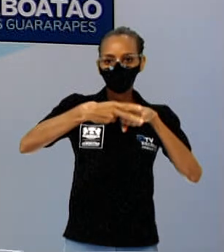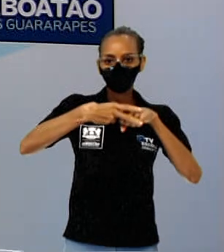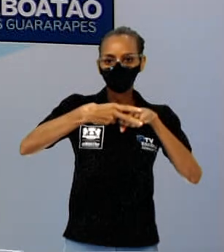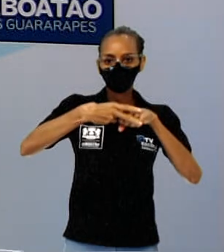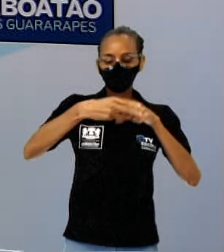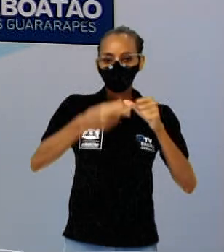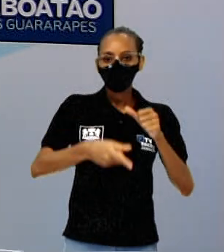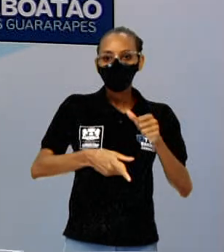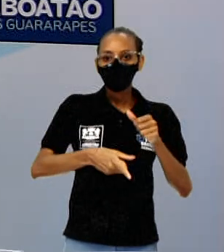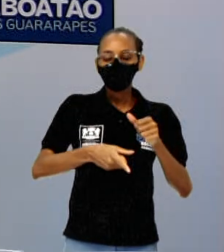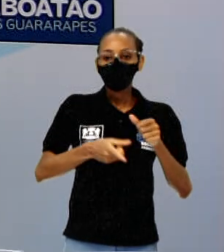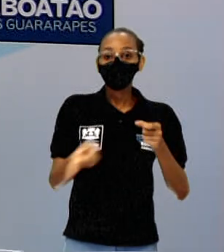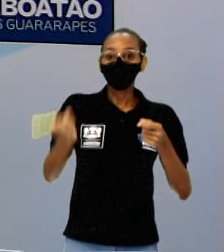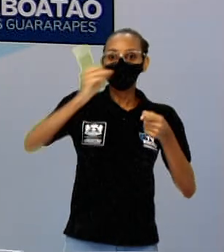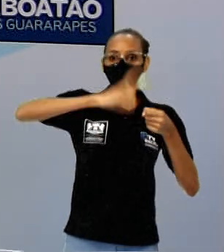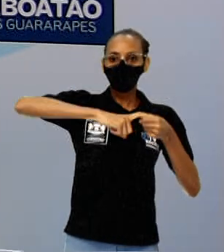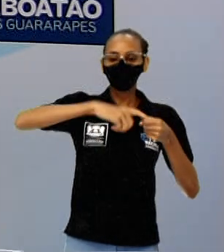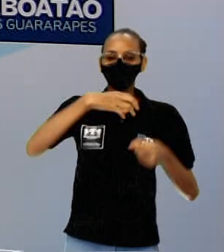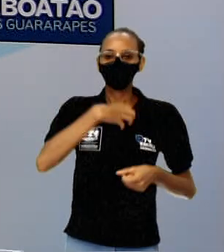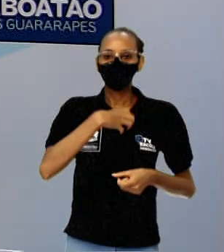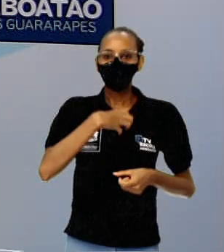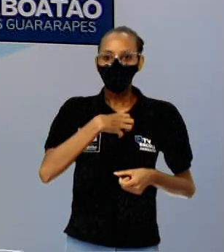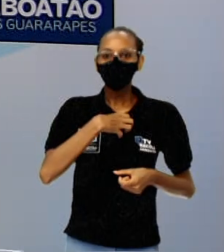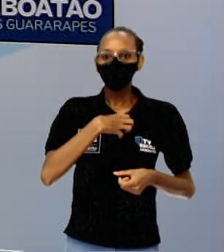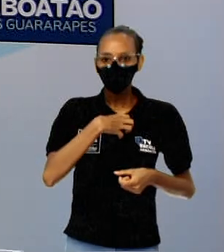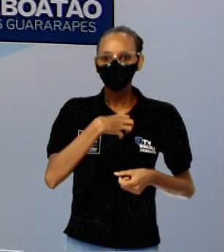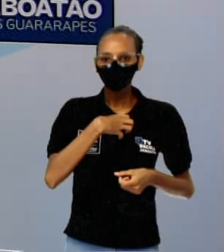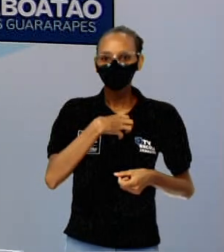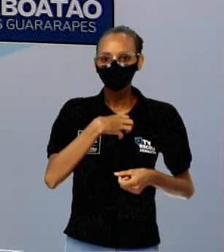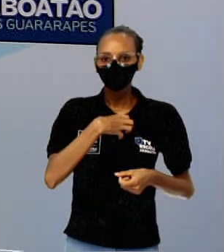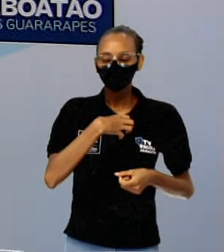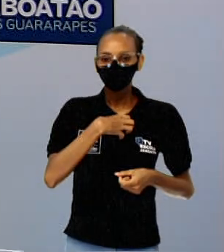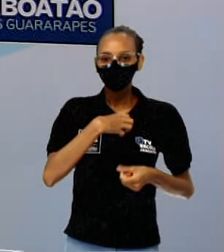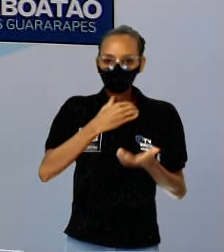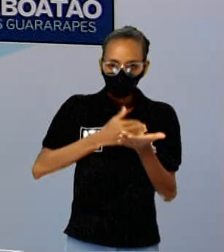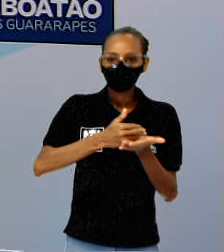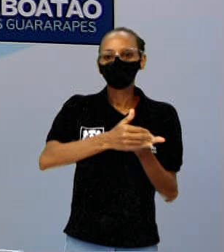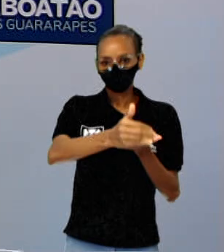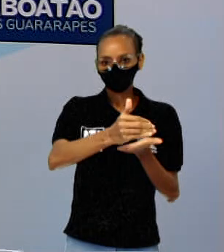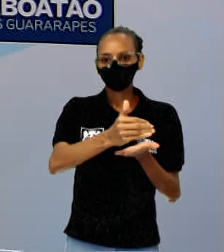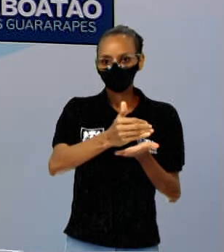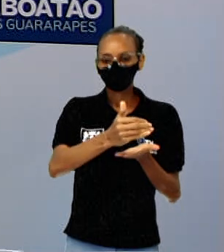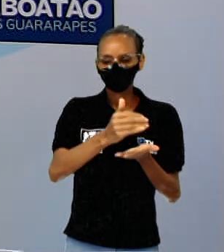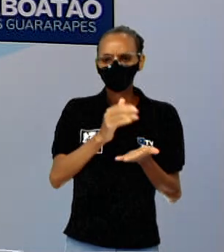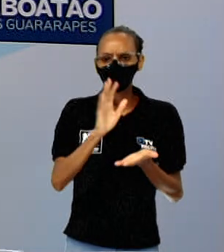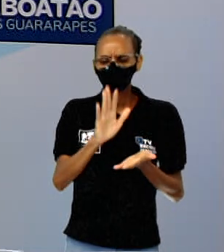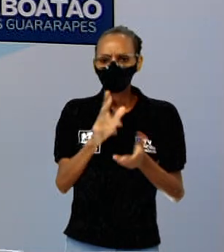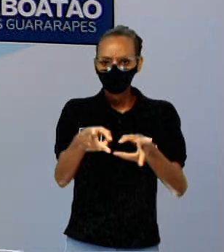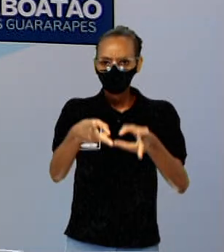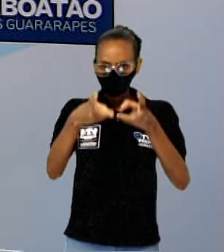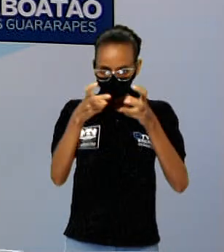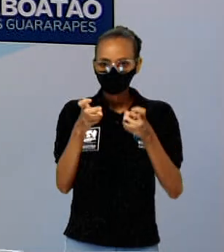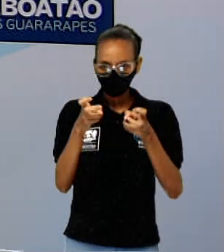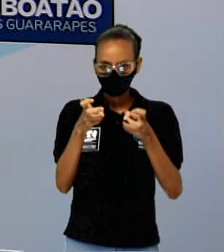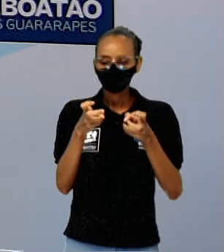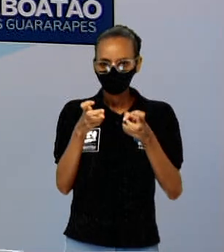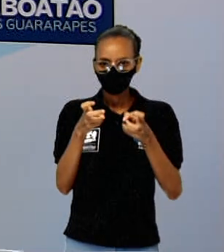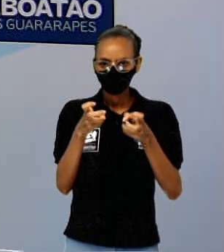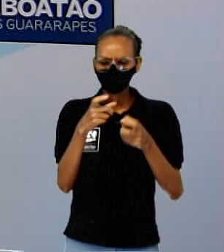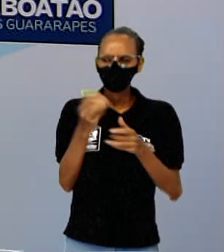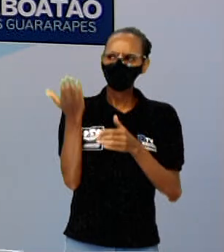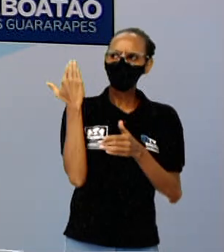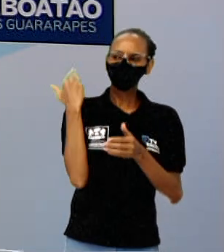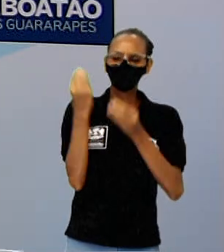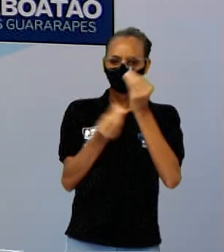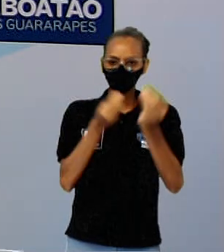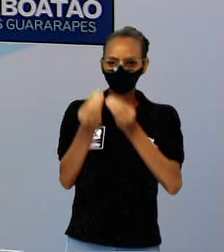forma original, certo? O que vai subentender que o verbo está no passado é o verbo auxiliar did. Então